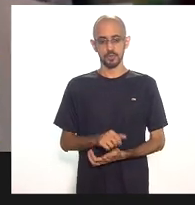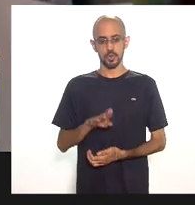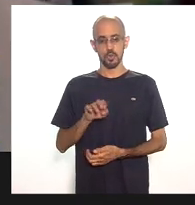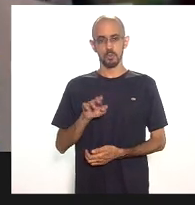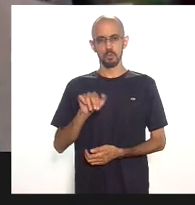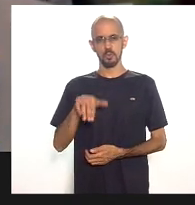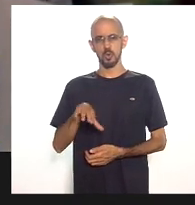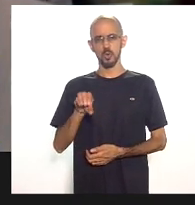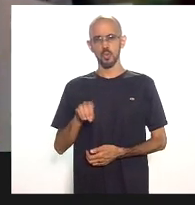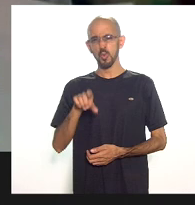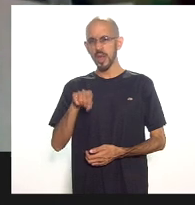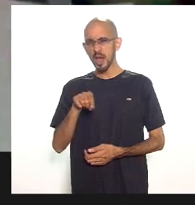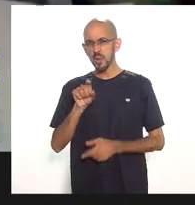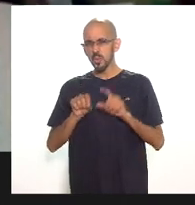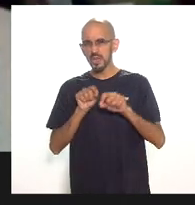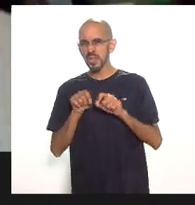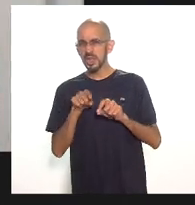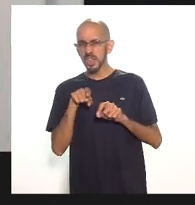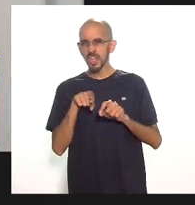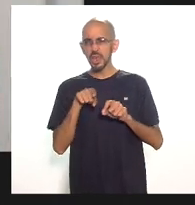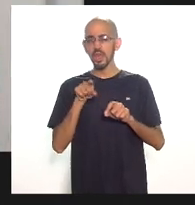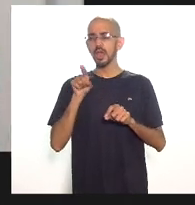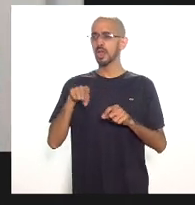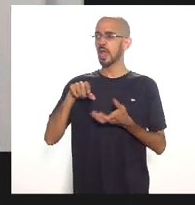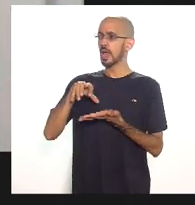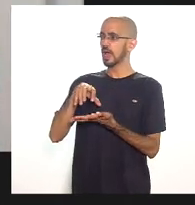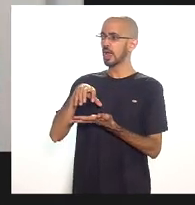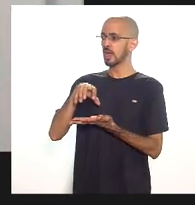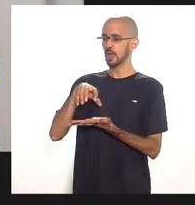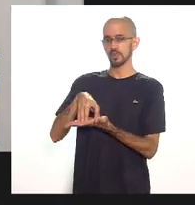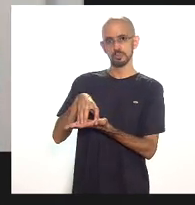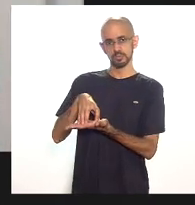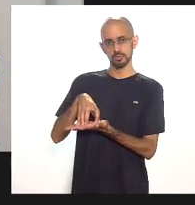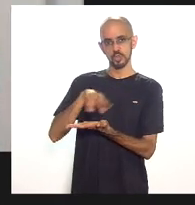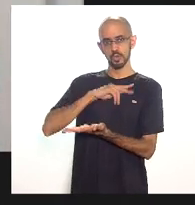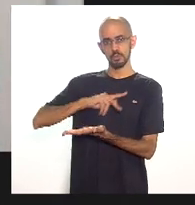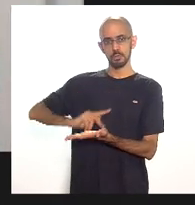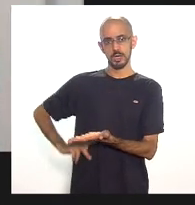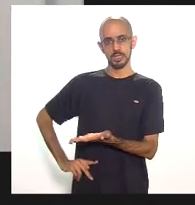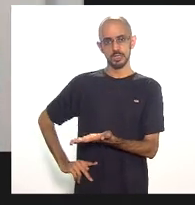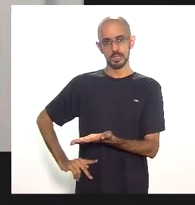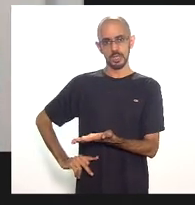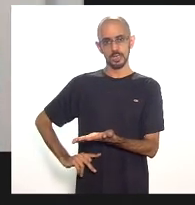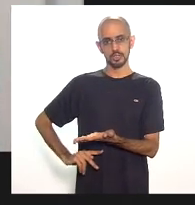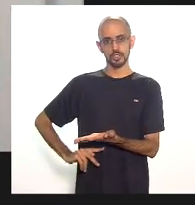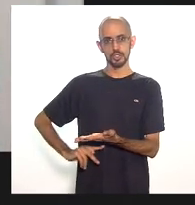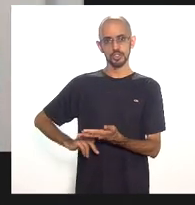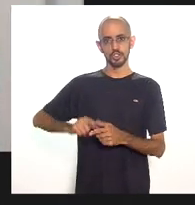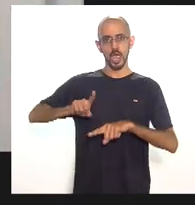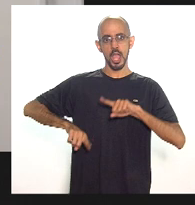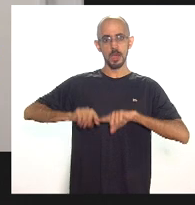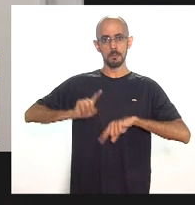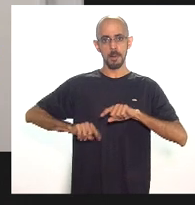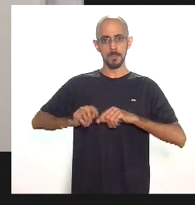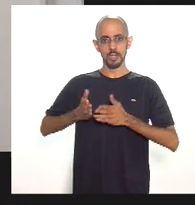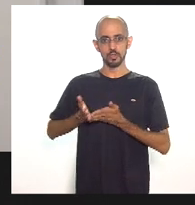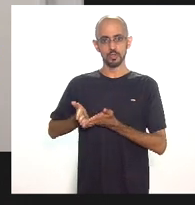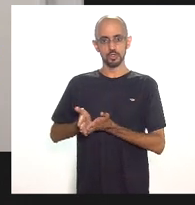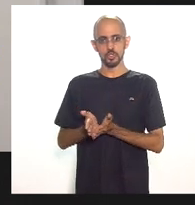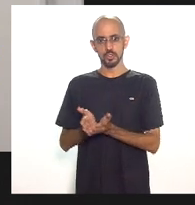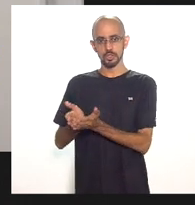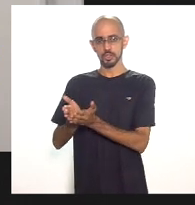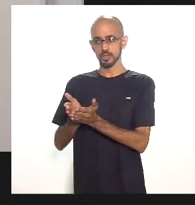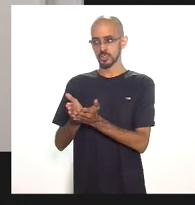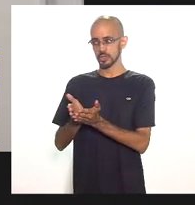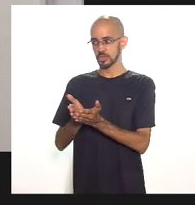quê? Que setor que você falou? Desculpa. Ele é presidente da Câmara Setorial de Equipamentos Navais, Offshore